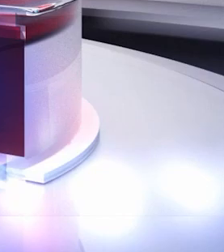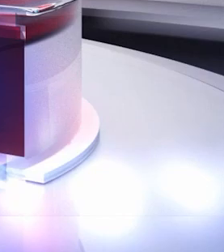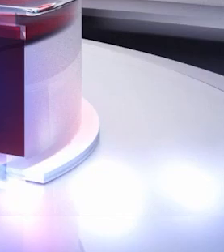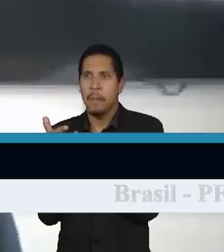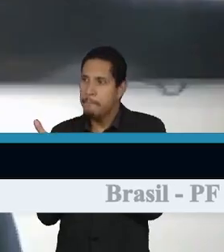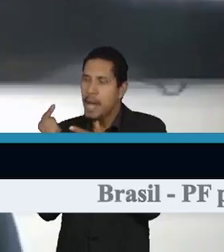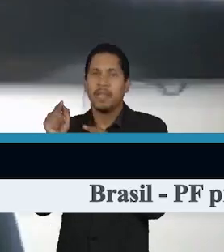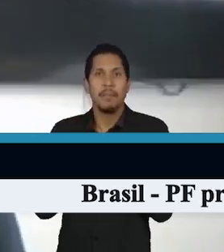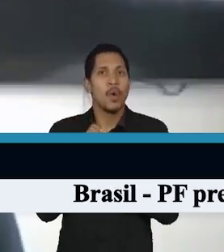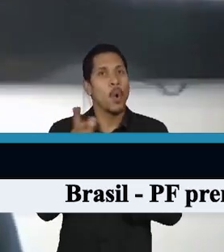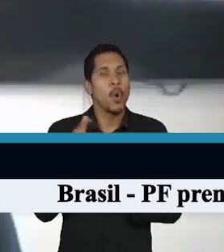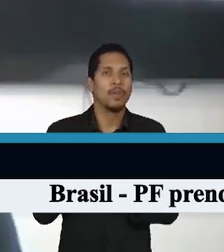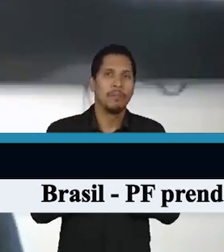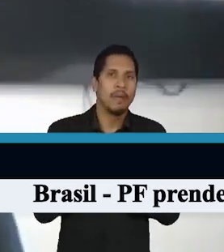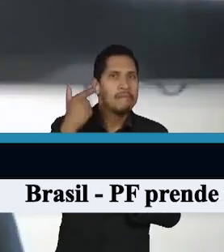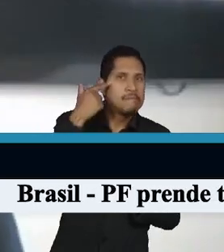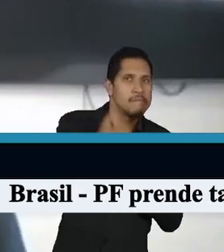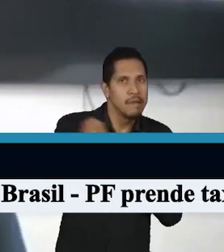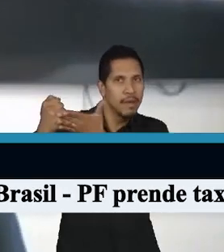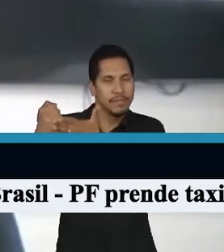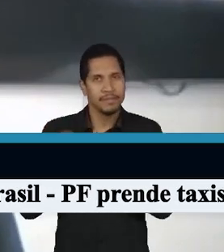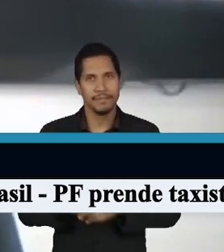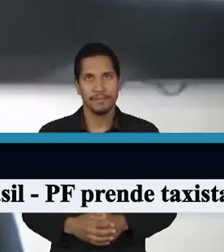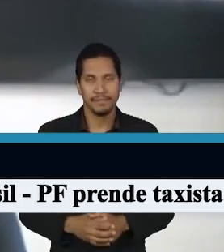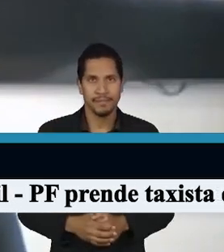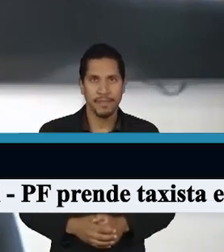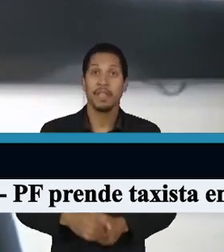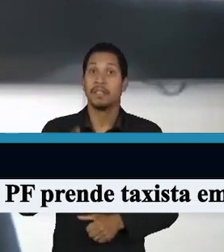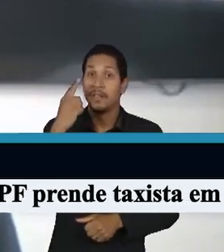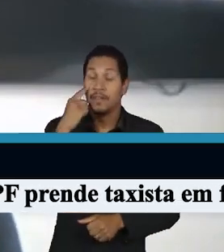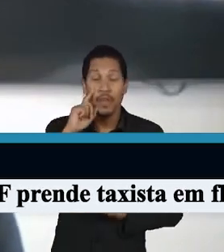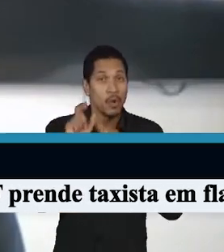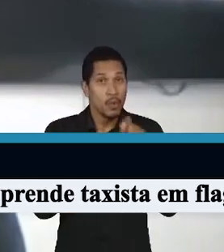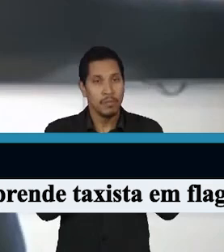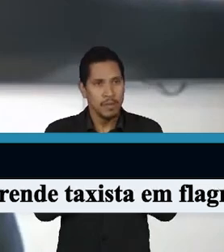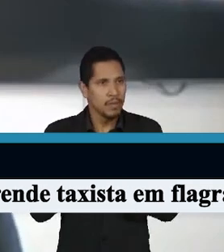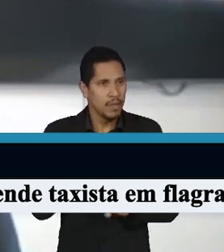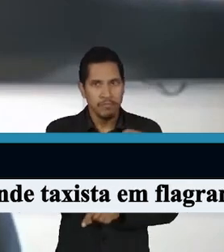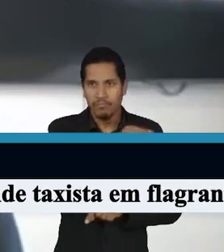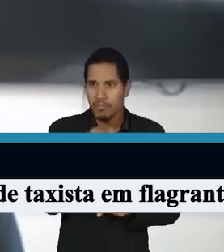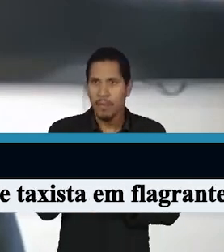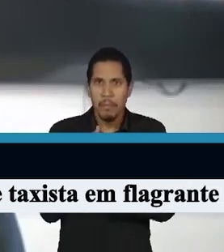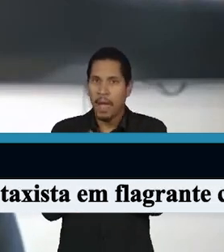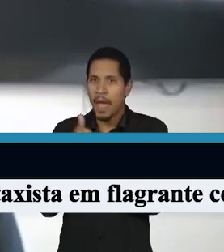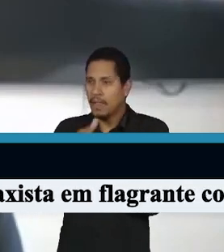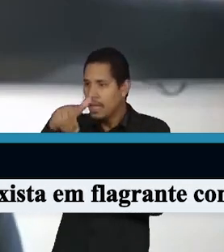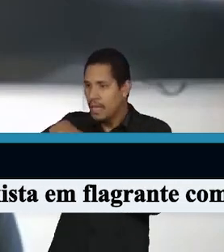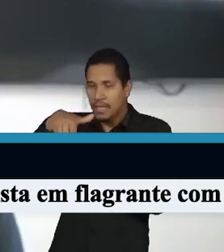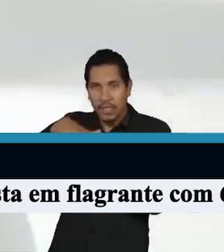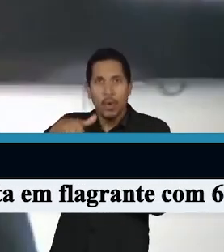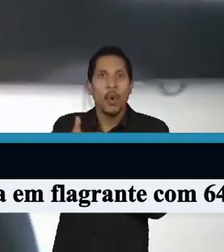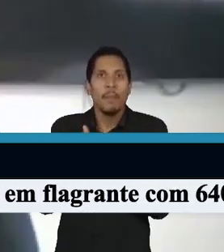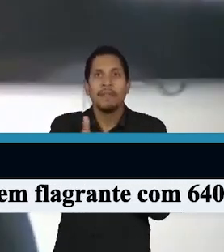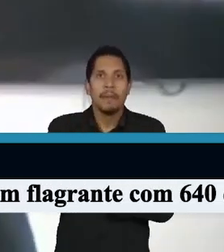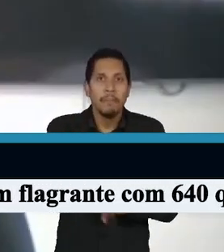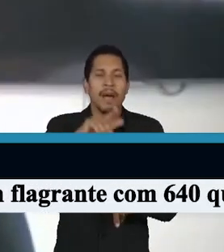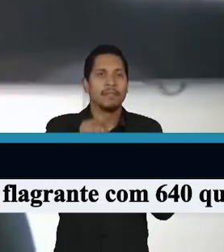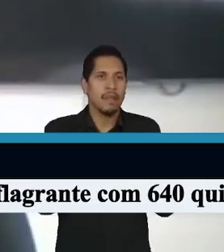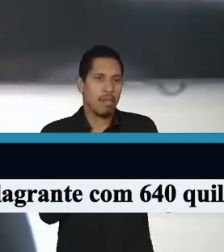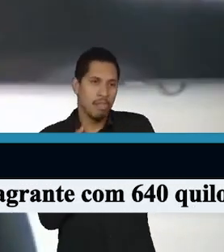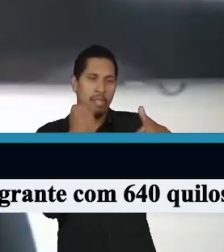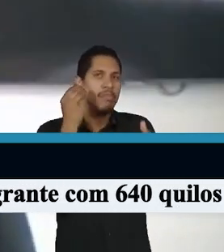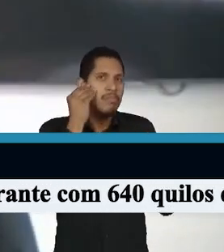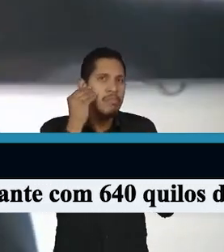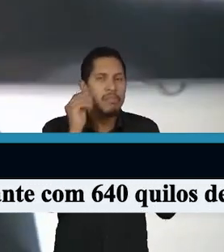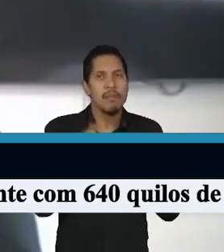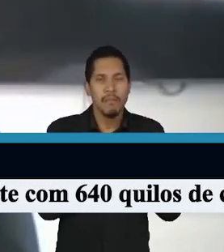Acompanhe. A gente consegue ver o crescimento explícito conforme a eleição se aproxima, principalmente de homicídios e atentados. As eleições, por si